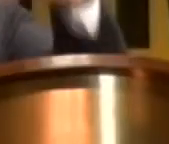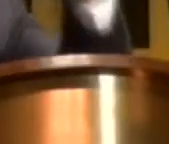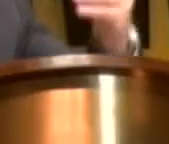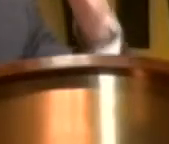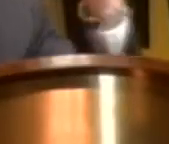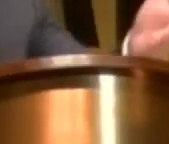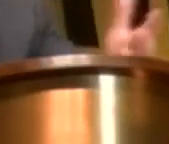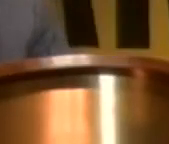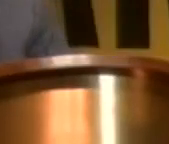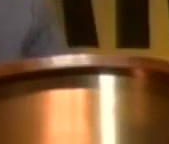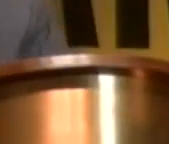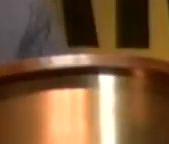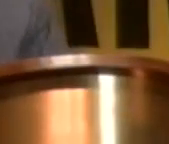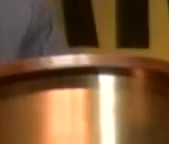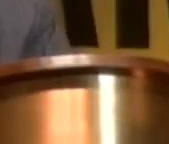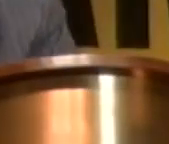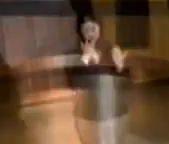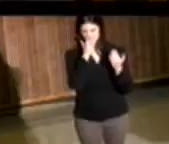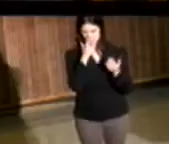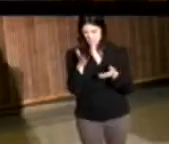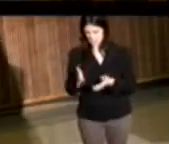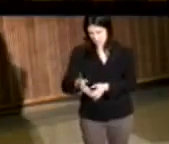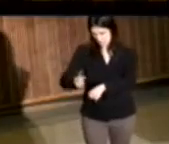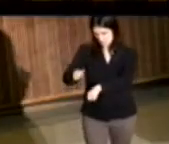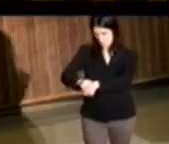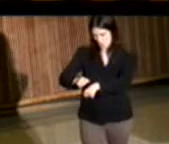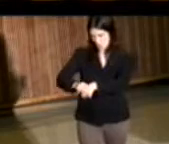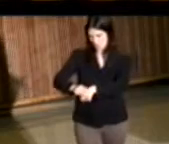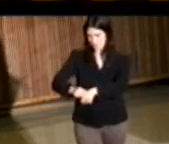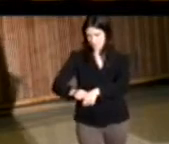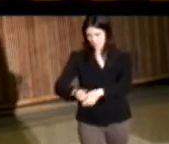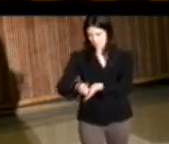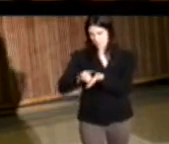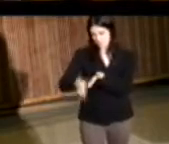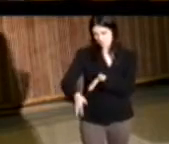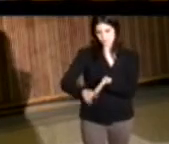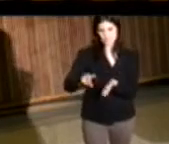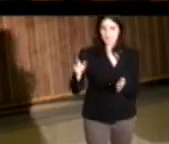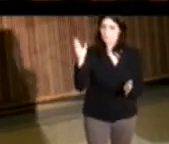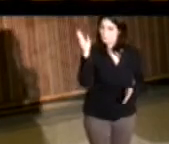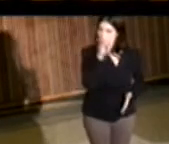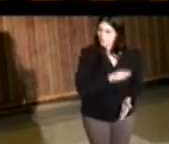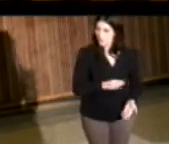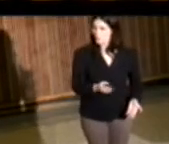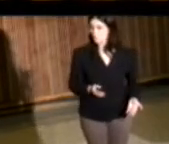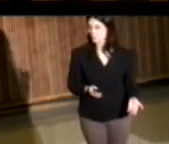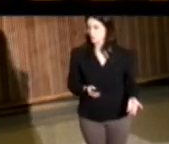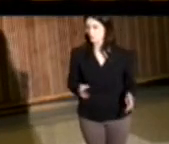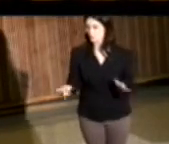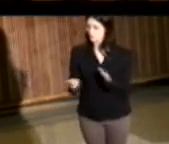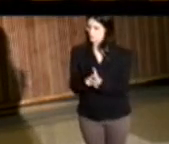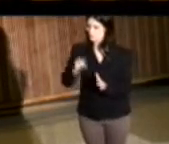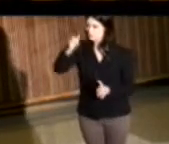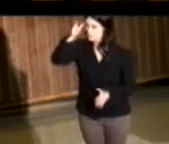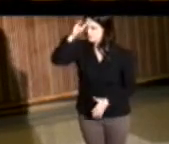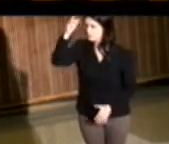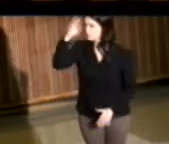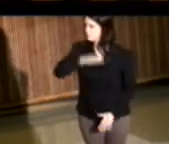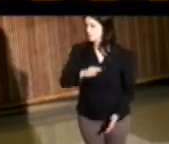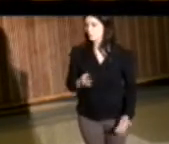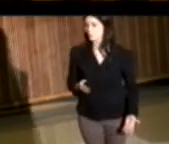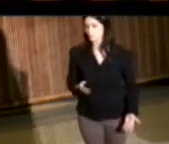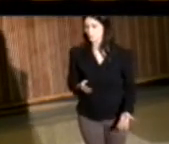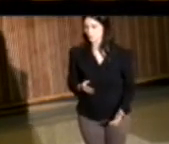critério é um critério maligno. O que Tiago estava tentando dizer é que eu preciso mudar